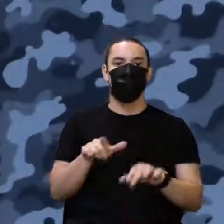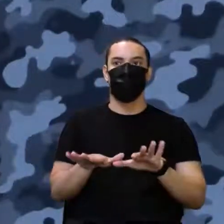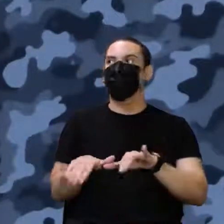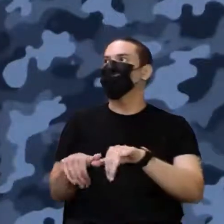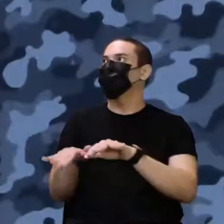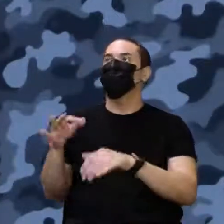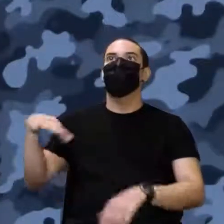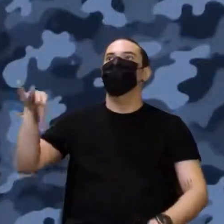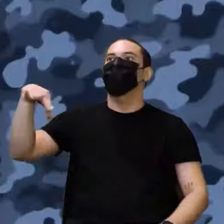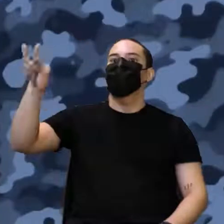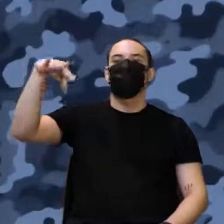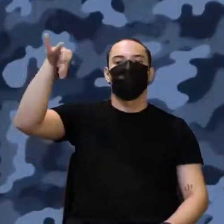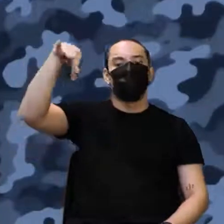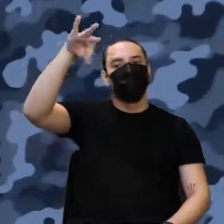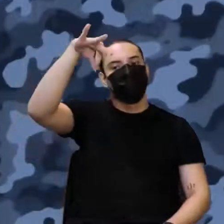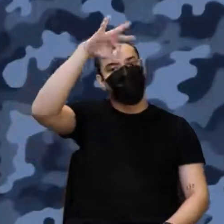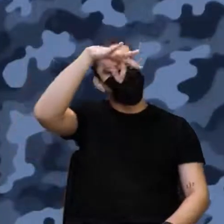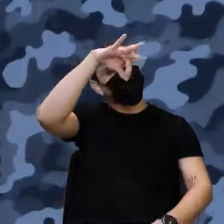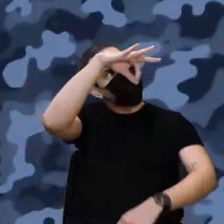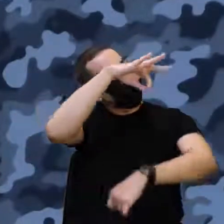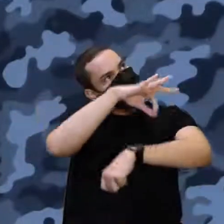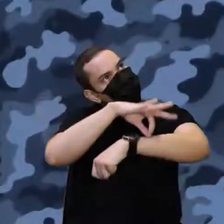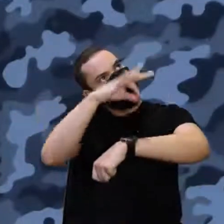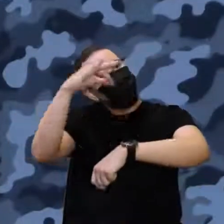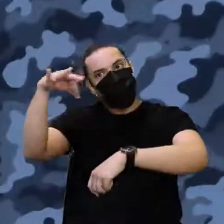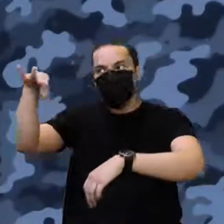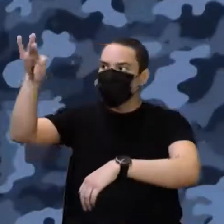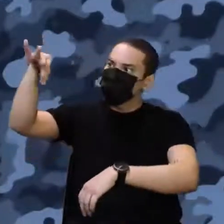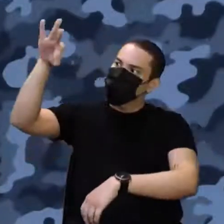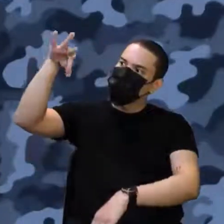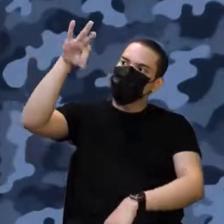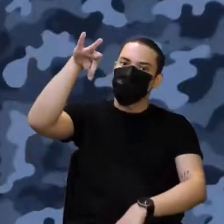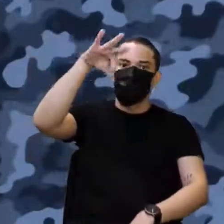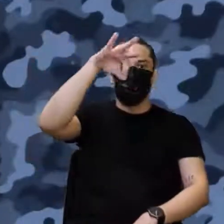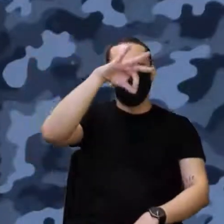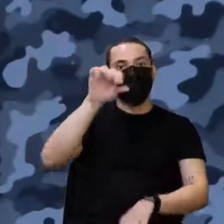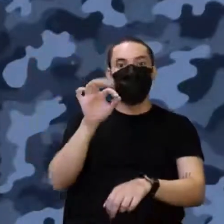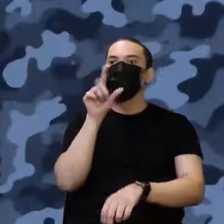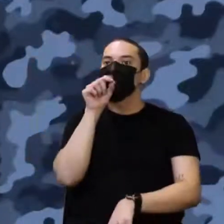seja um inseto, eu seja um inseto, e esse animal está sobrevoando, né, uma ave.